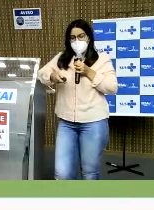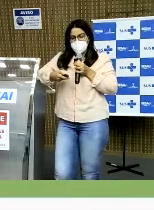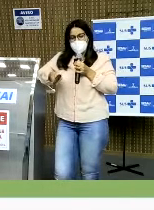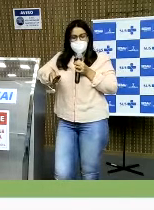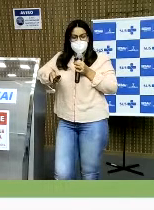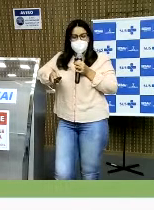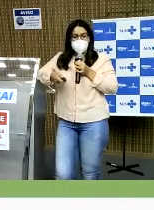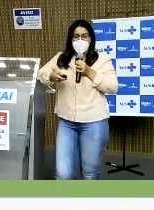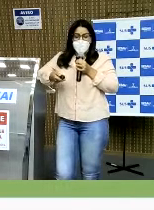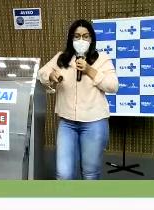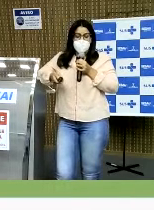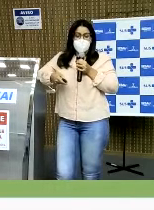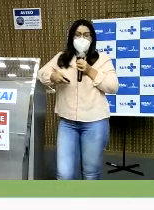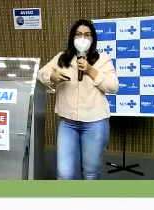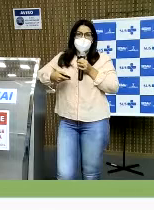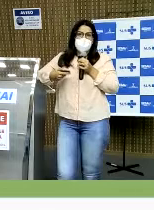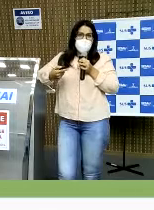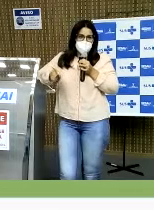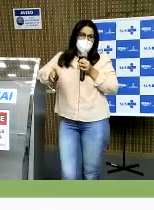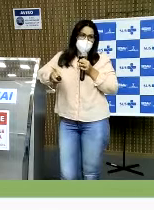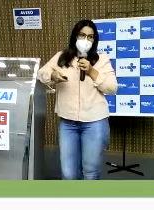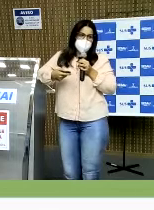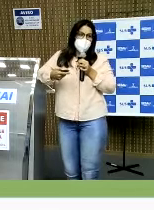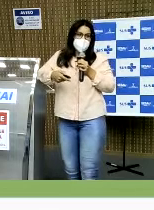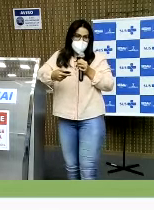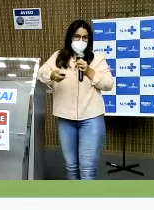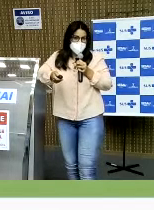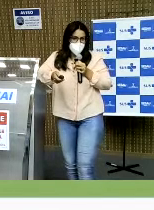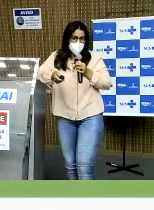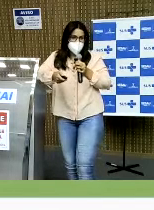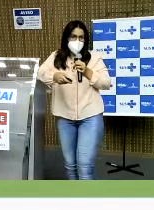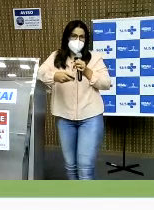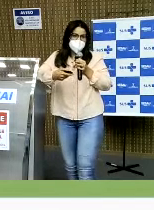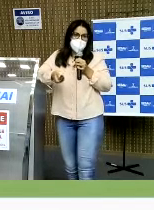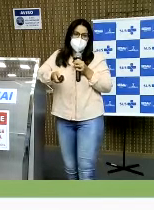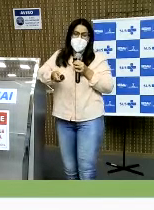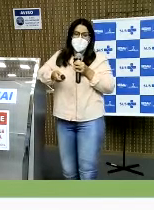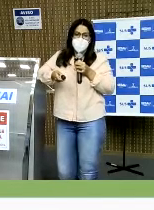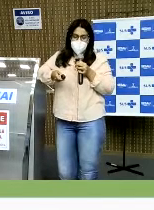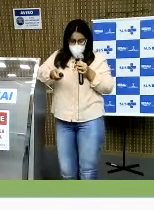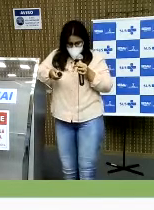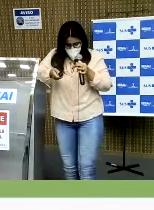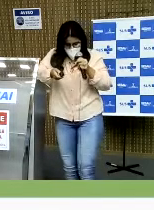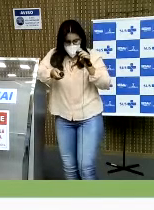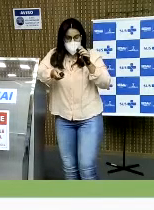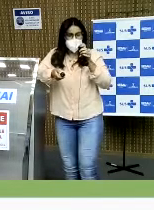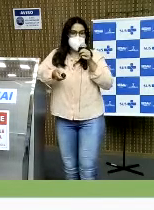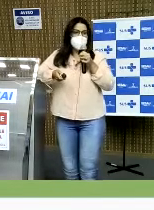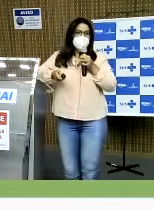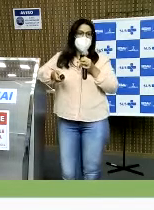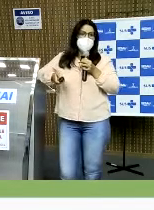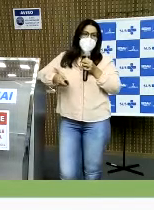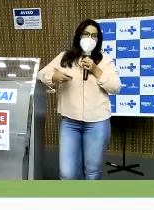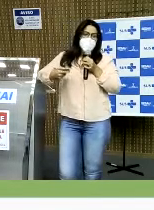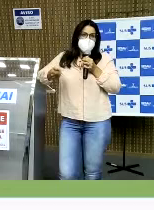outras unidades no programa do tabagismo. A gente até captou, a gente conseguiu fazer a captação desses pacientes, né? A gente tem uma lista de captação